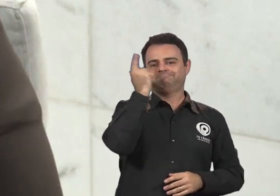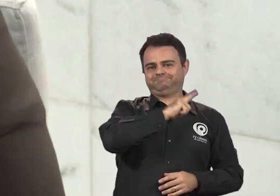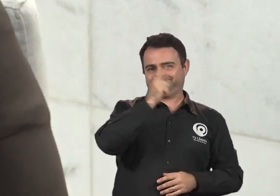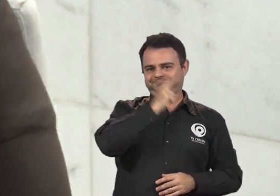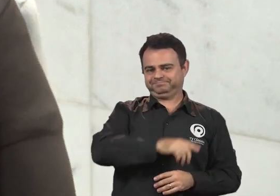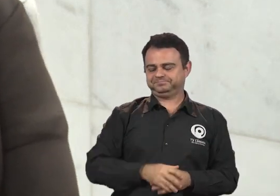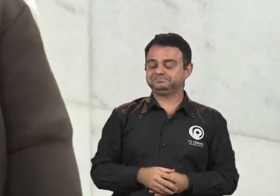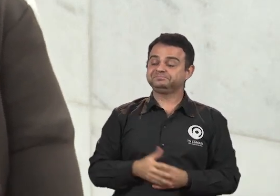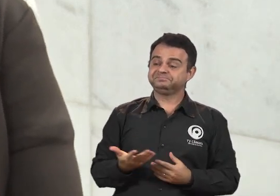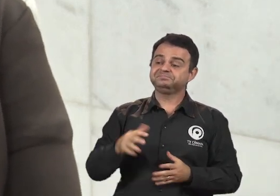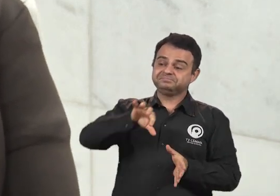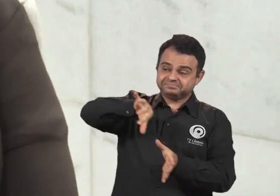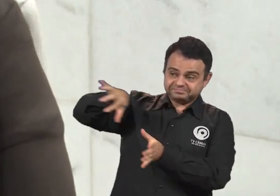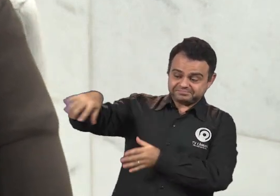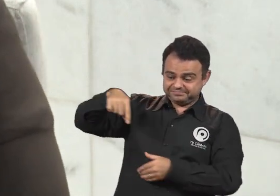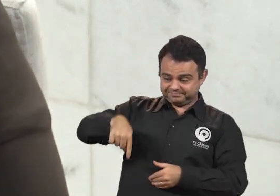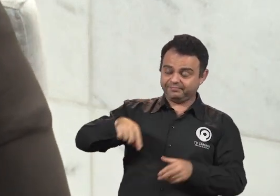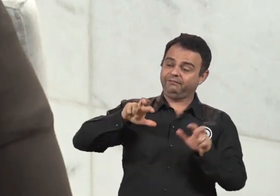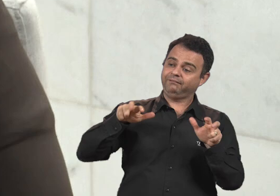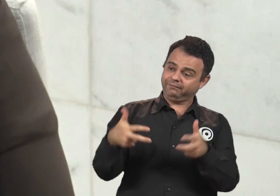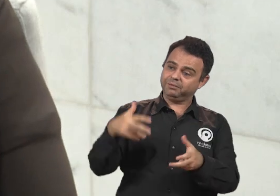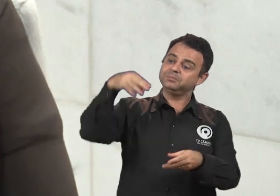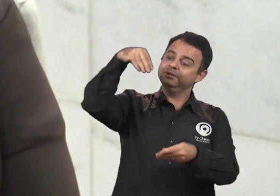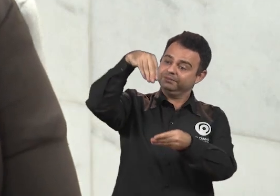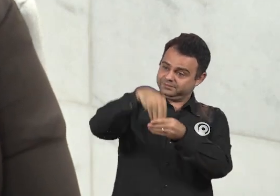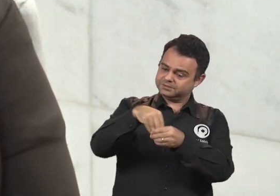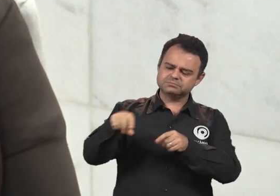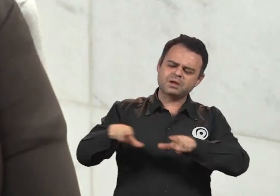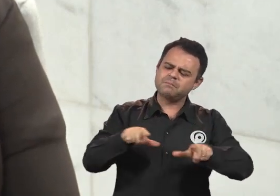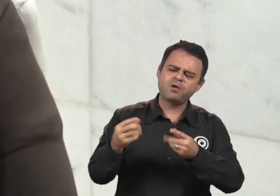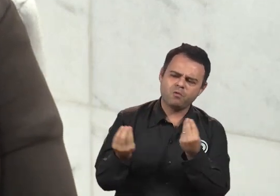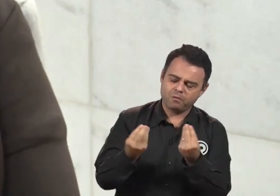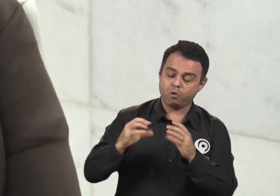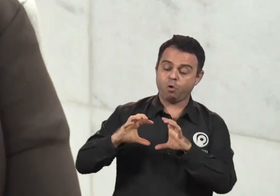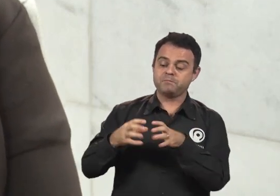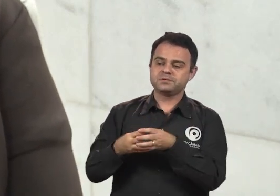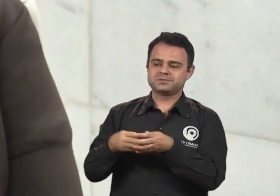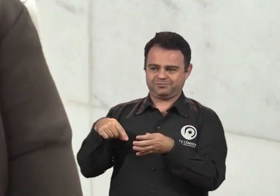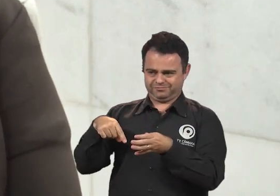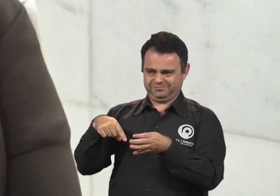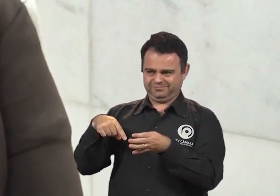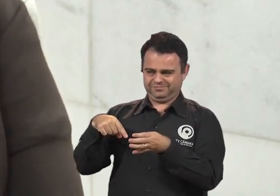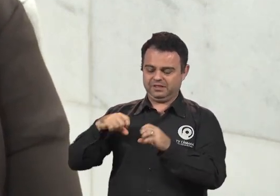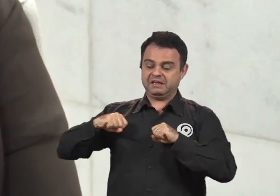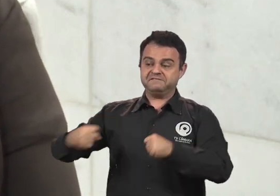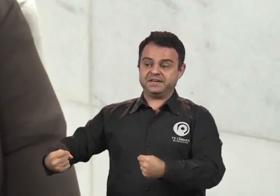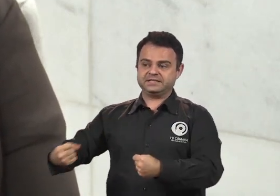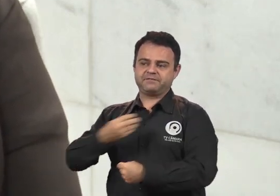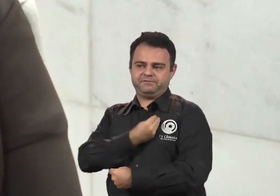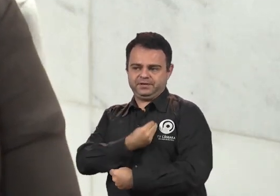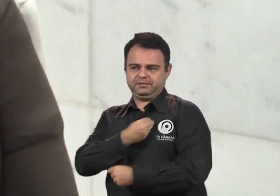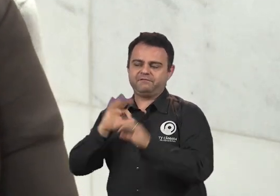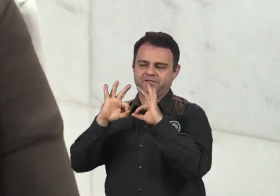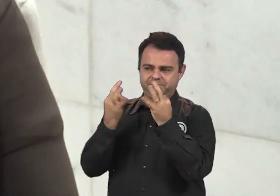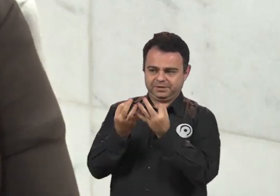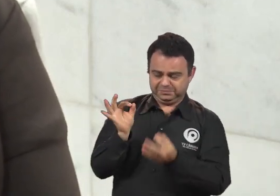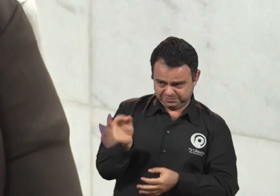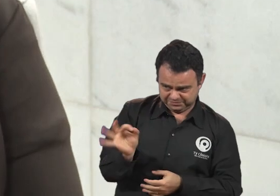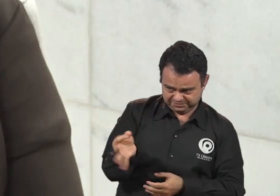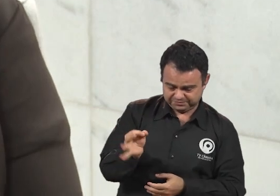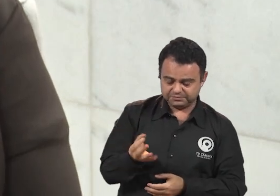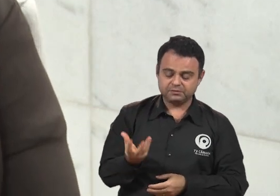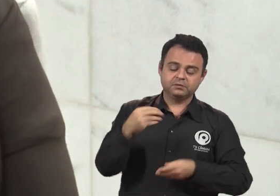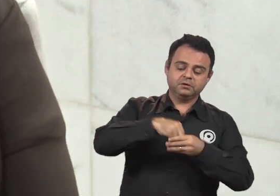de Rio Preto, você é presidente da Comissão de Defesa da Vida e da Família, é membro de outras comissões também. Como tem sido esse contato com